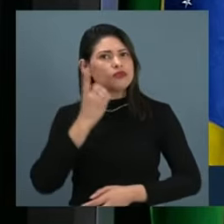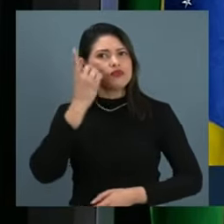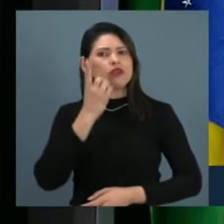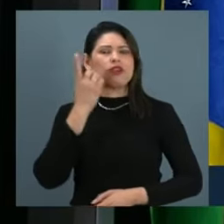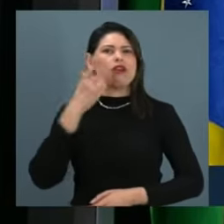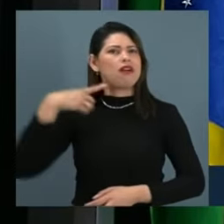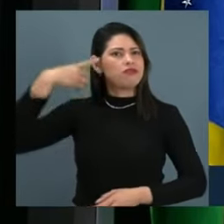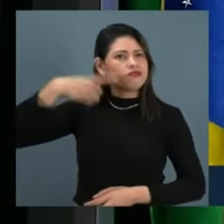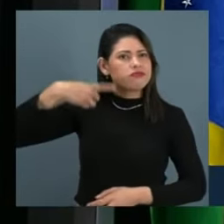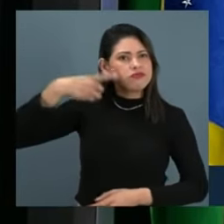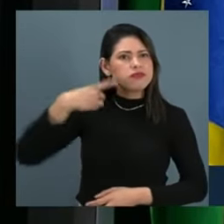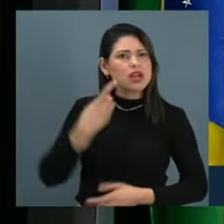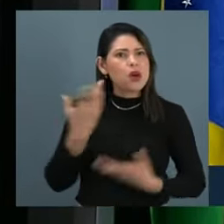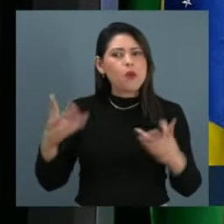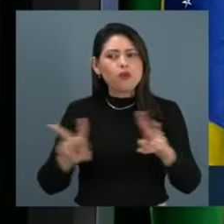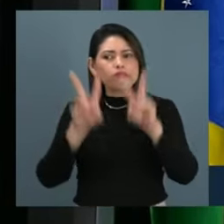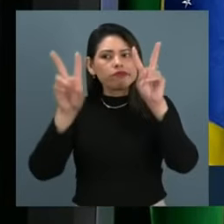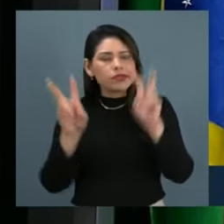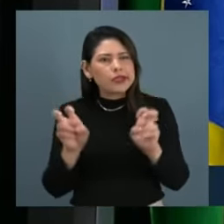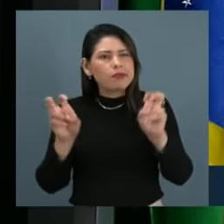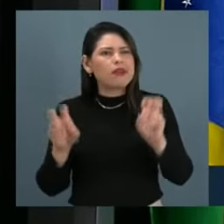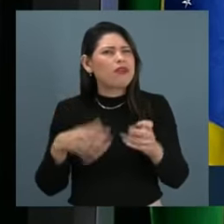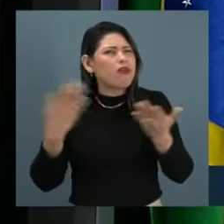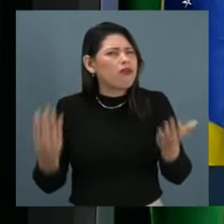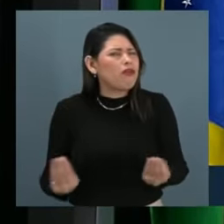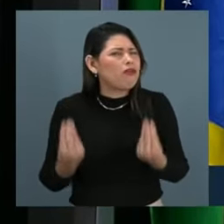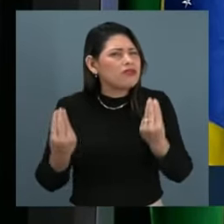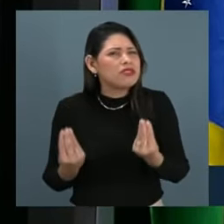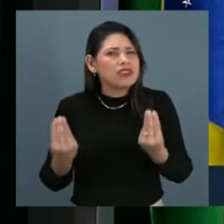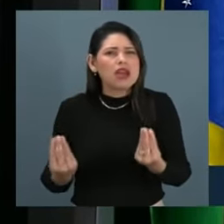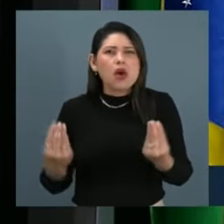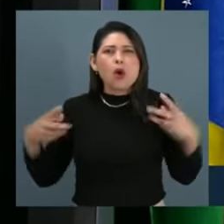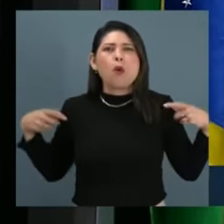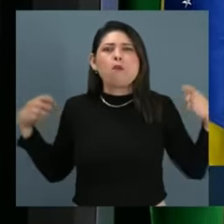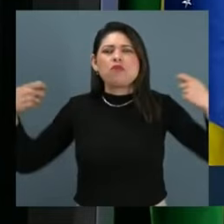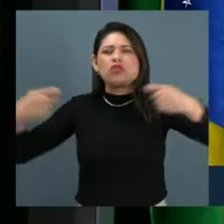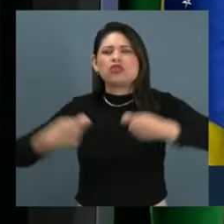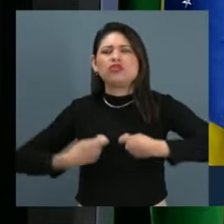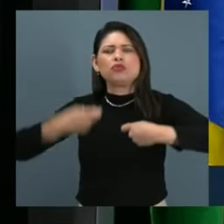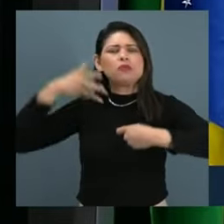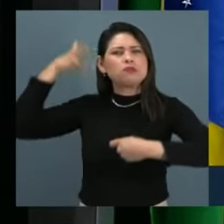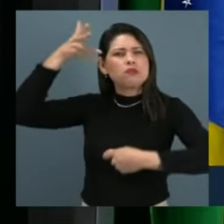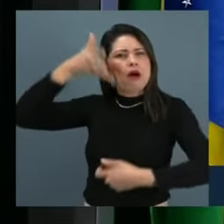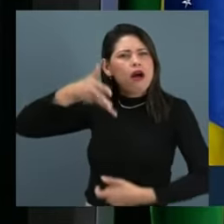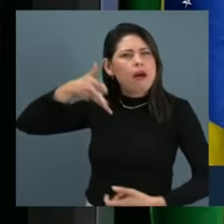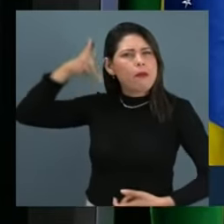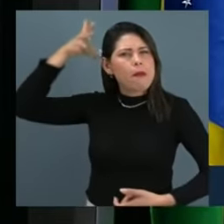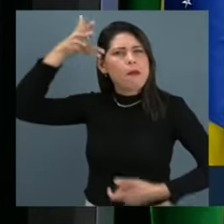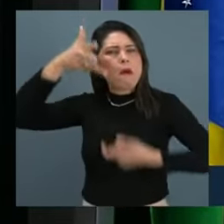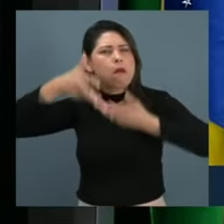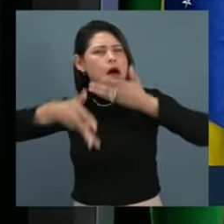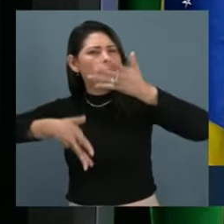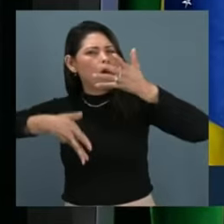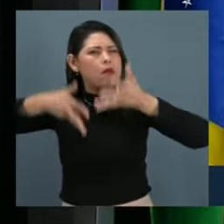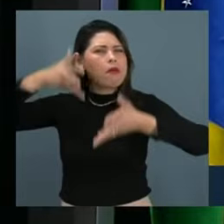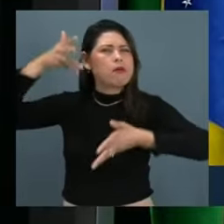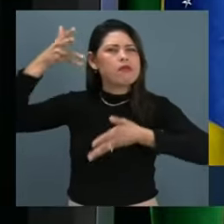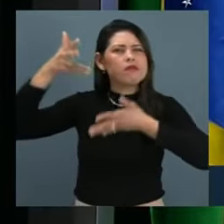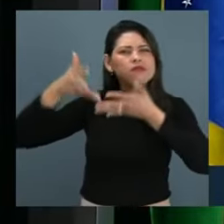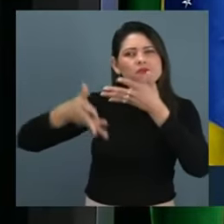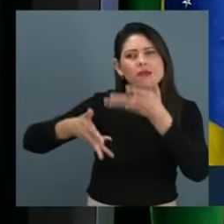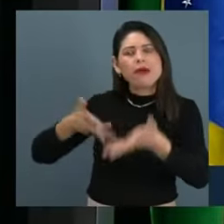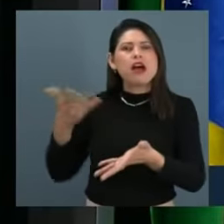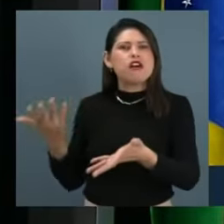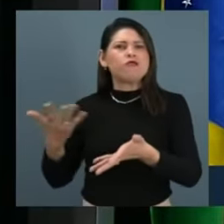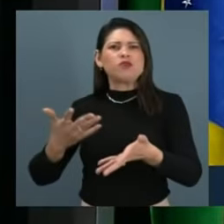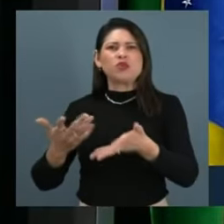que compromete a sua imparcialidade. O ministro Barroso chegou a dar palestra pró-drogas, pró-aborto, lá